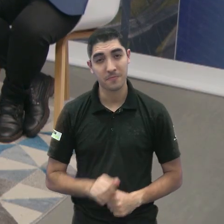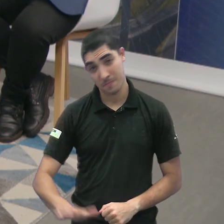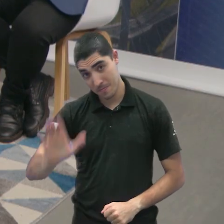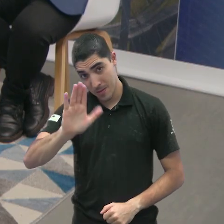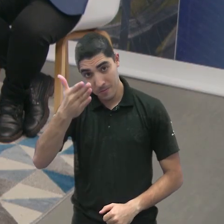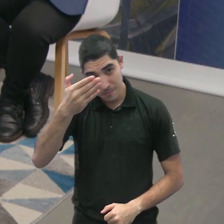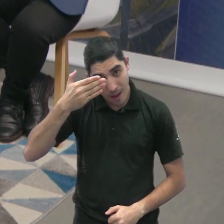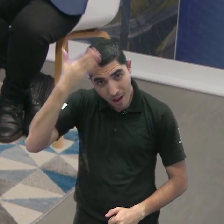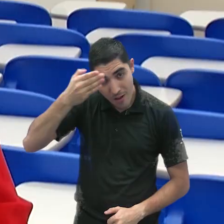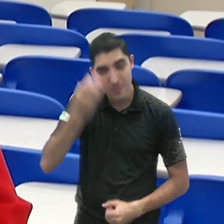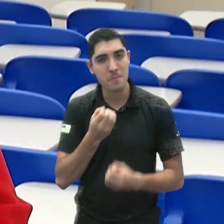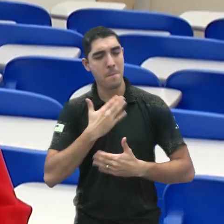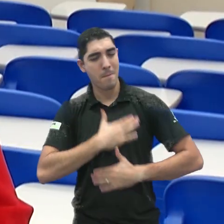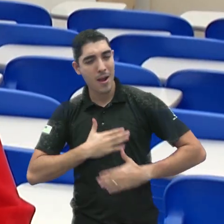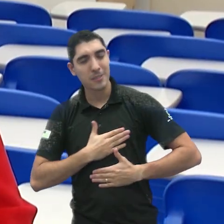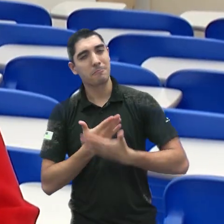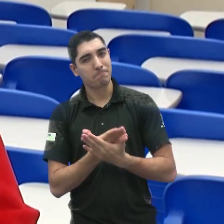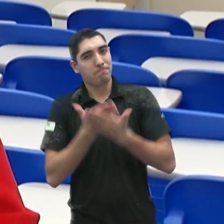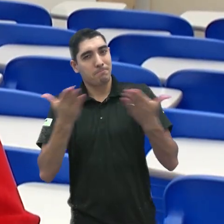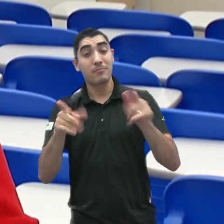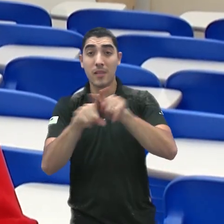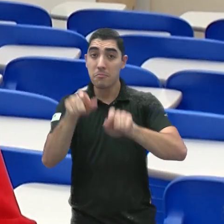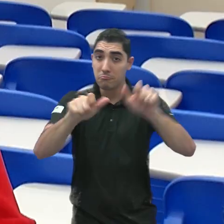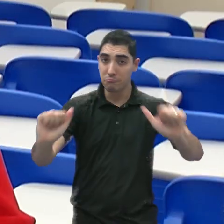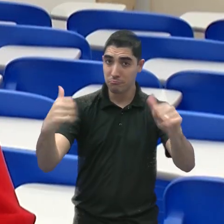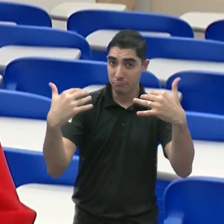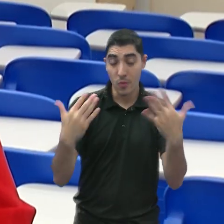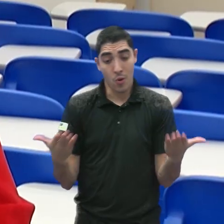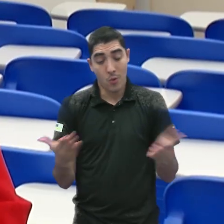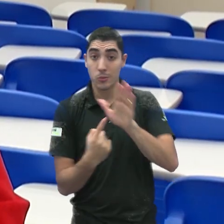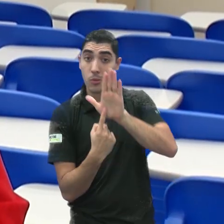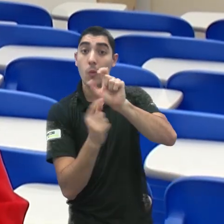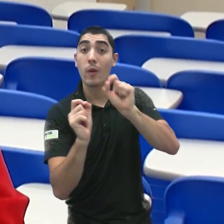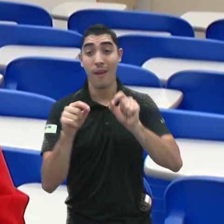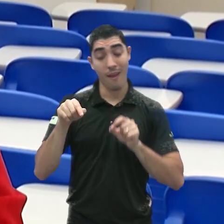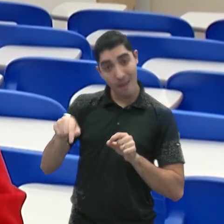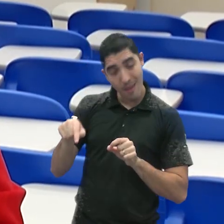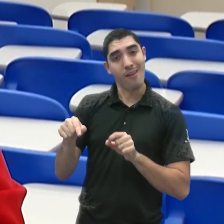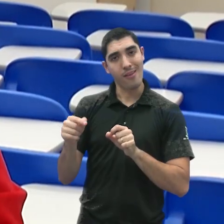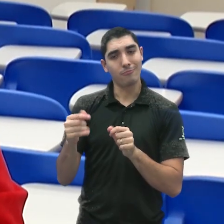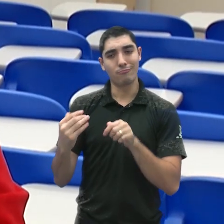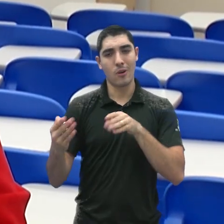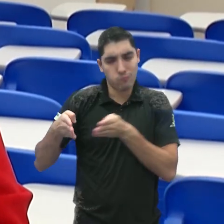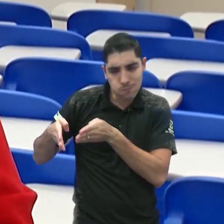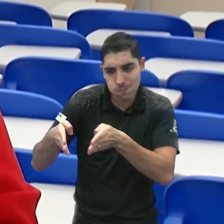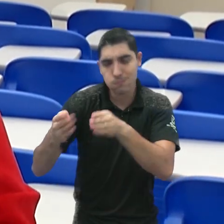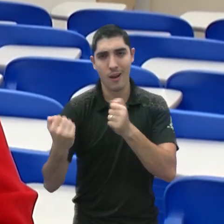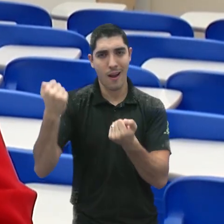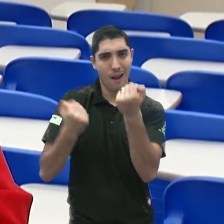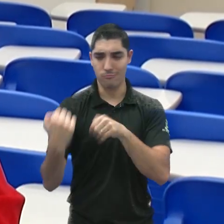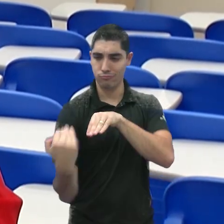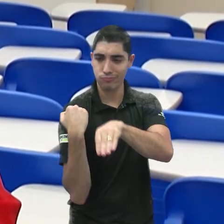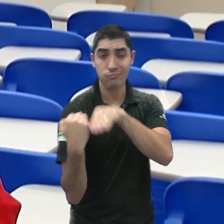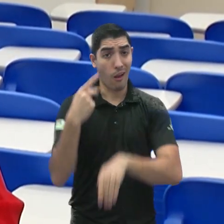bem? Prazer falar com você e para todos que assistem o Diálogos. Pois é, hoje eu vim aqui falar de rodovias. E a nossa cidade, por exemplo, é